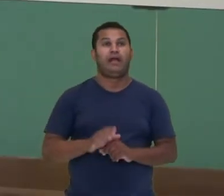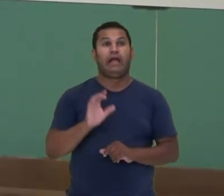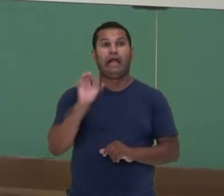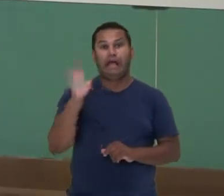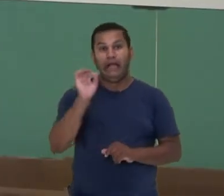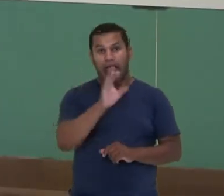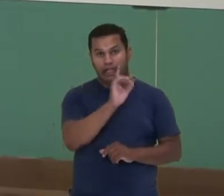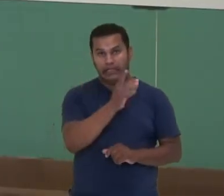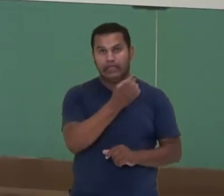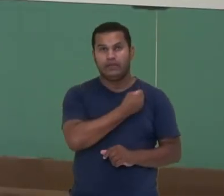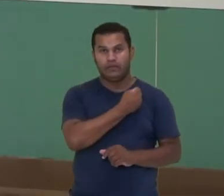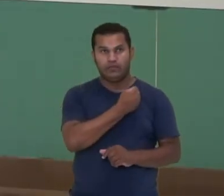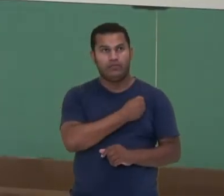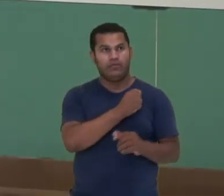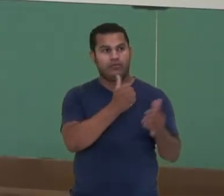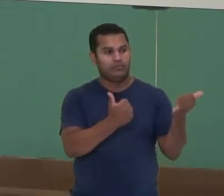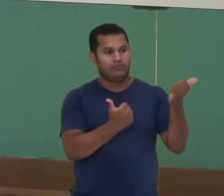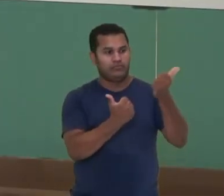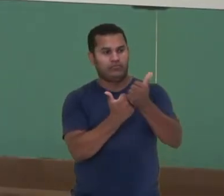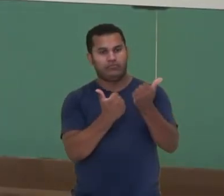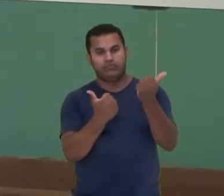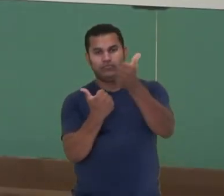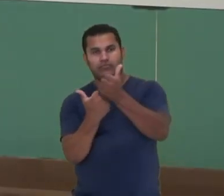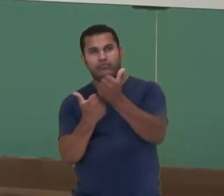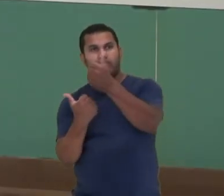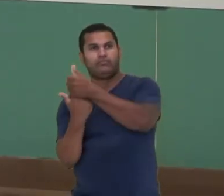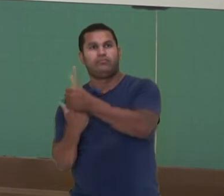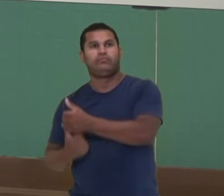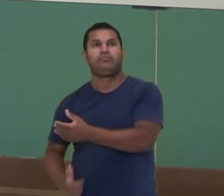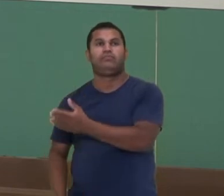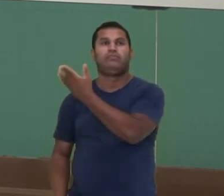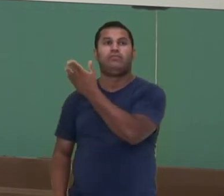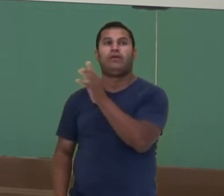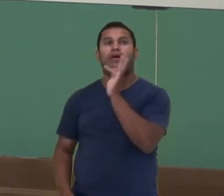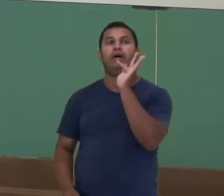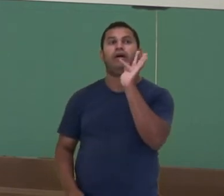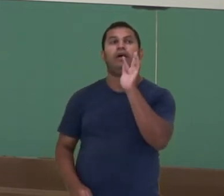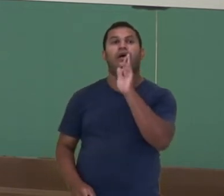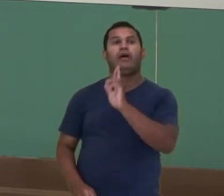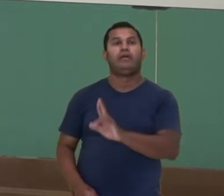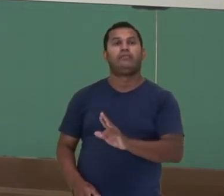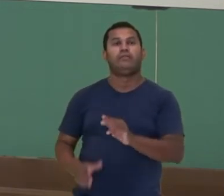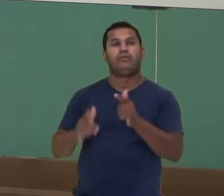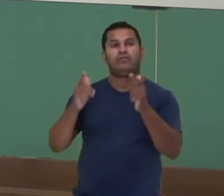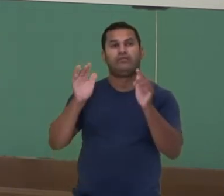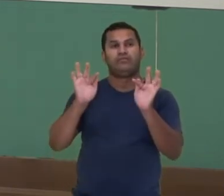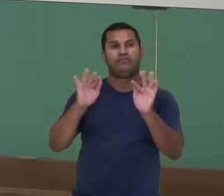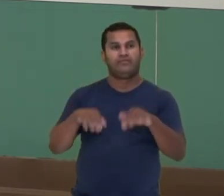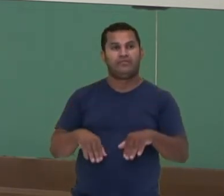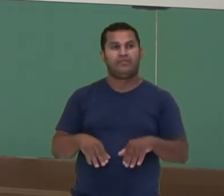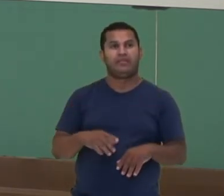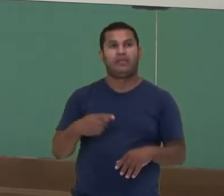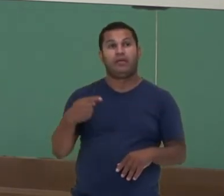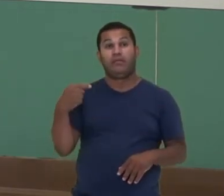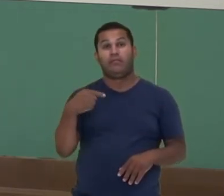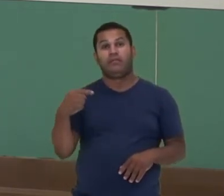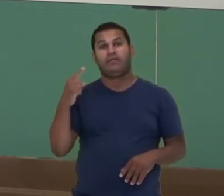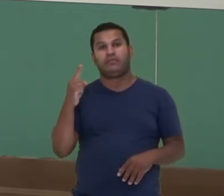o 2 vezes 1 com A. E a partir disso eu vou achar a resposta que essa aceleração é de